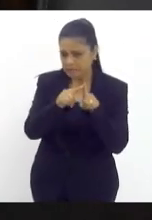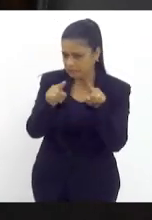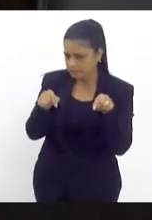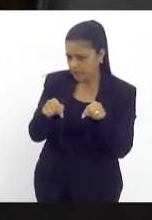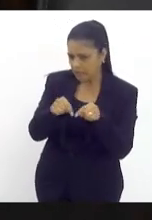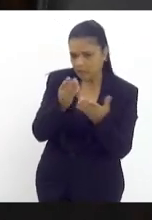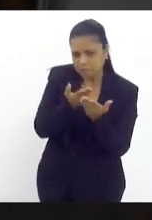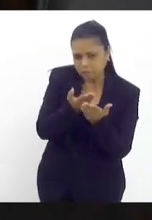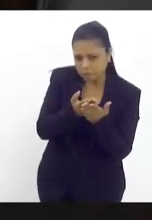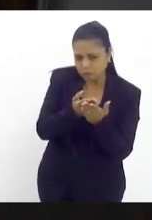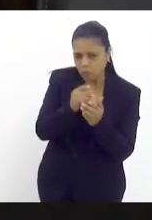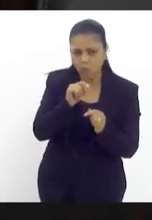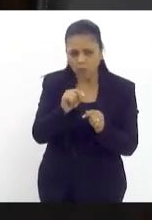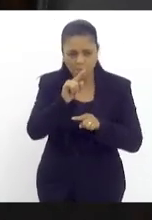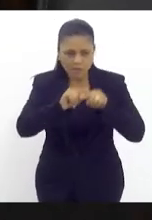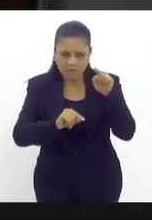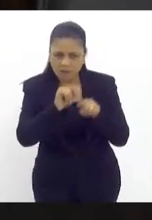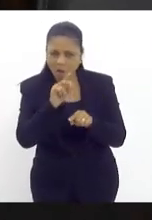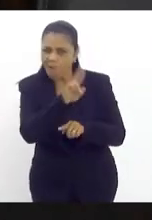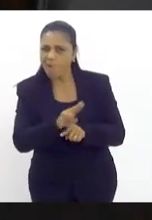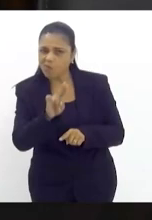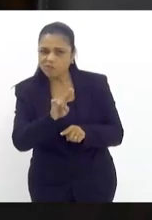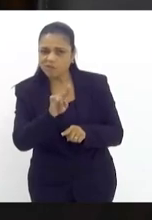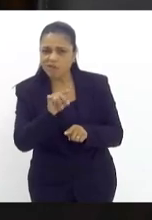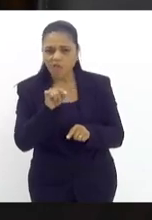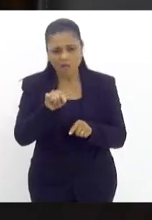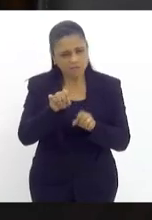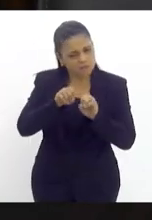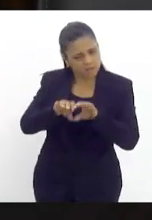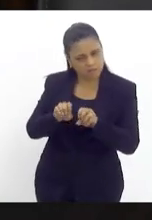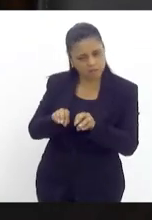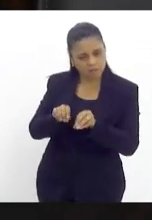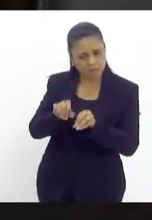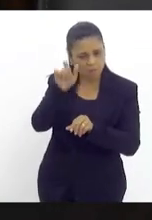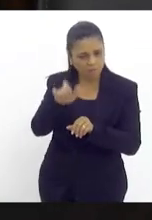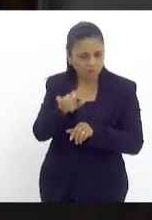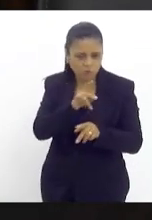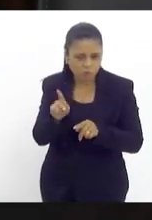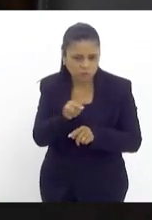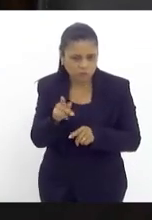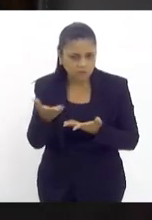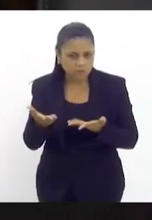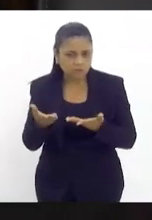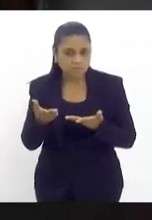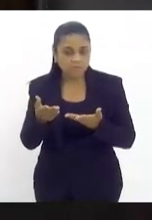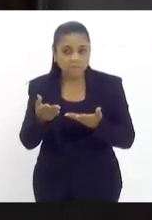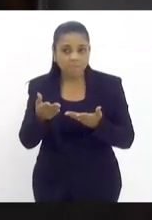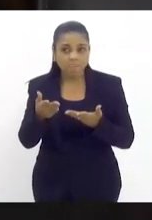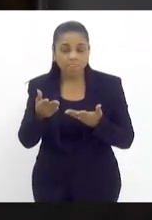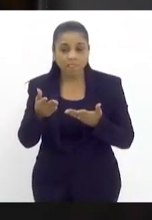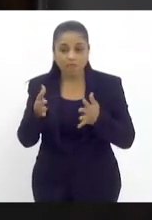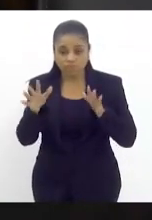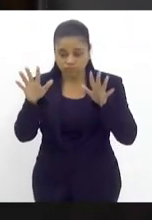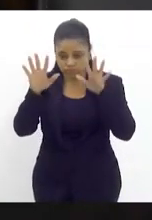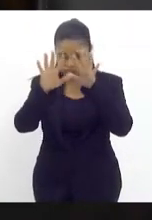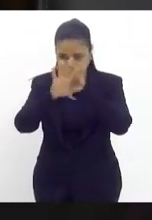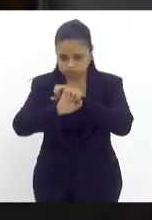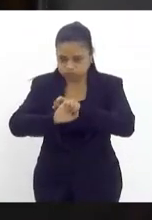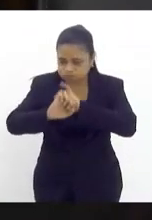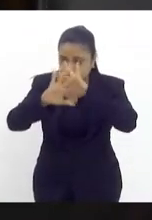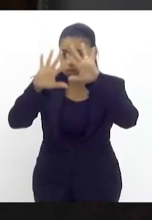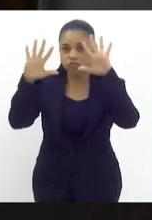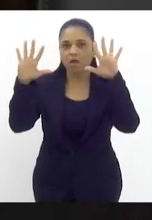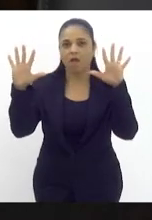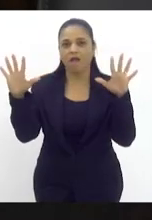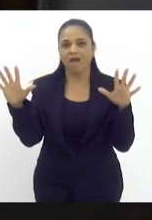aula? É esse material? É assim que ela ensina? Então, se descortinou a realidade